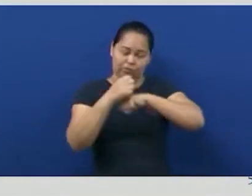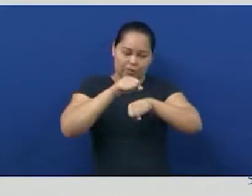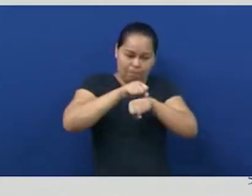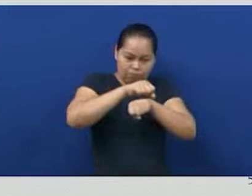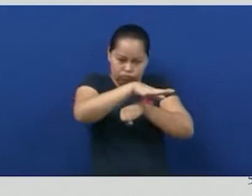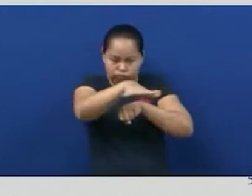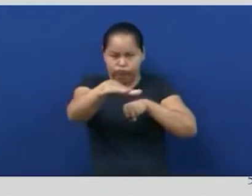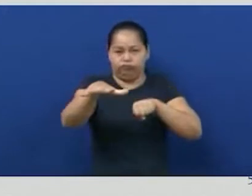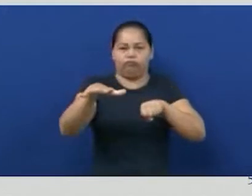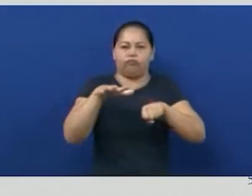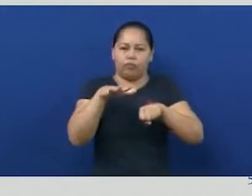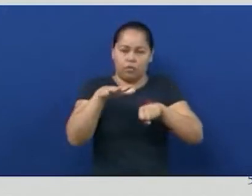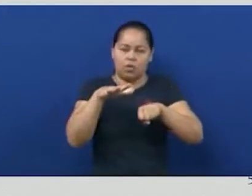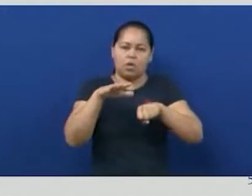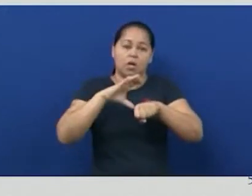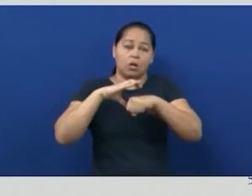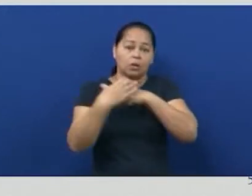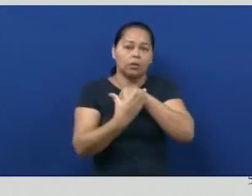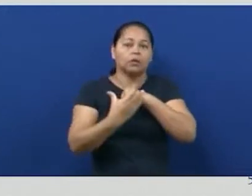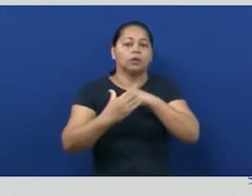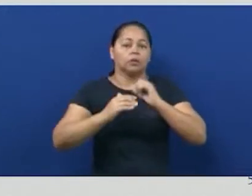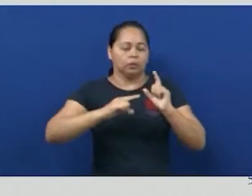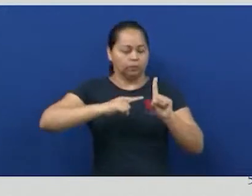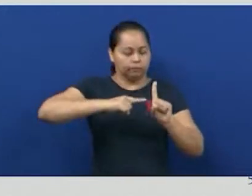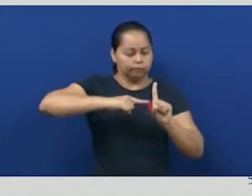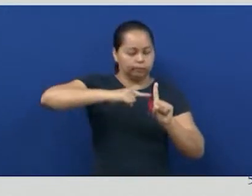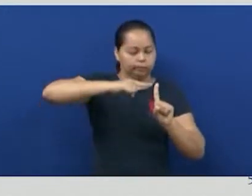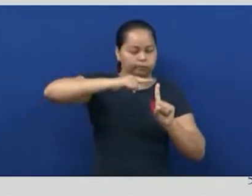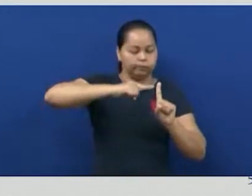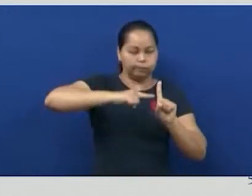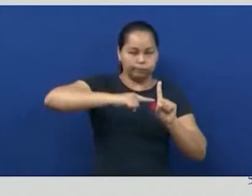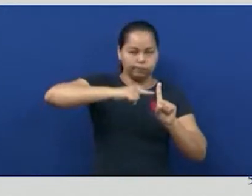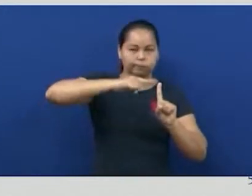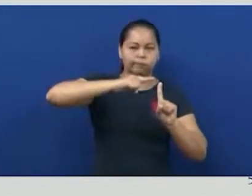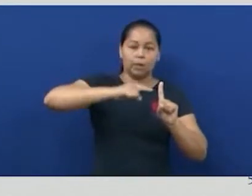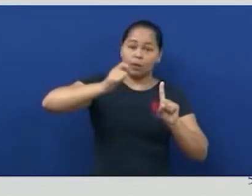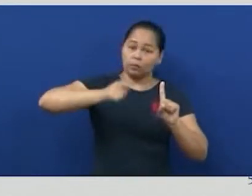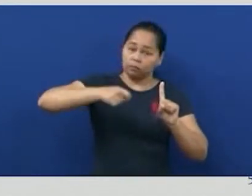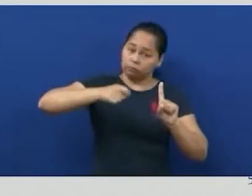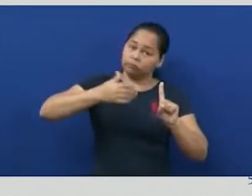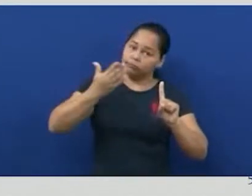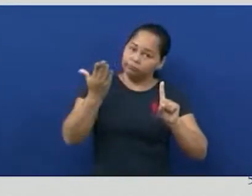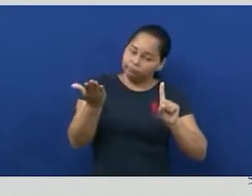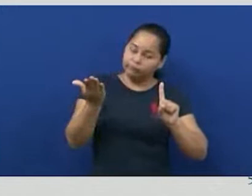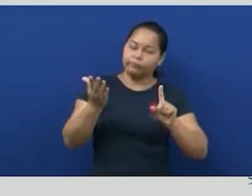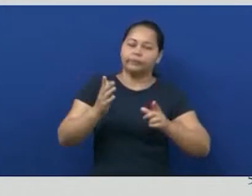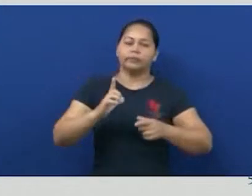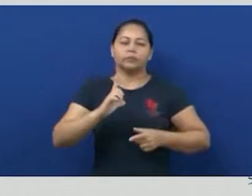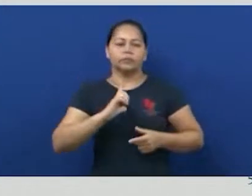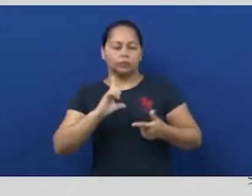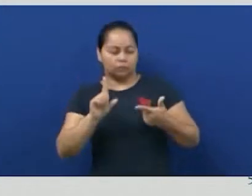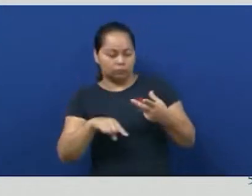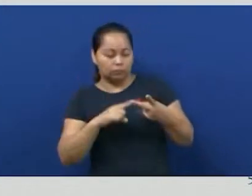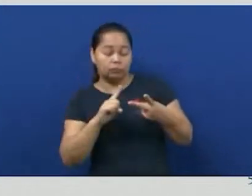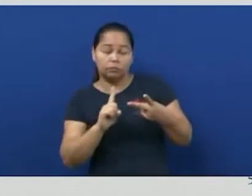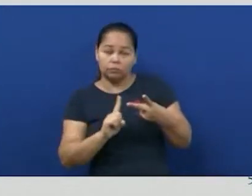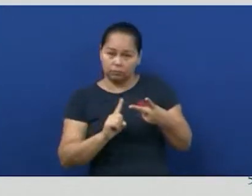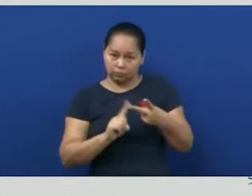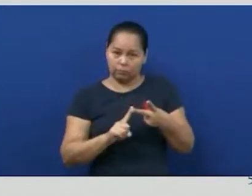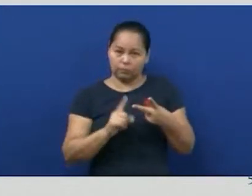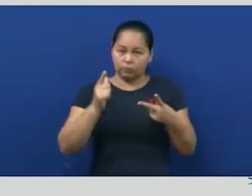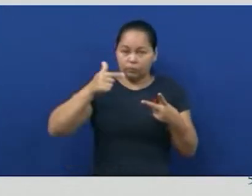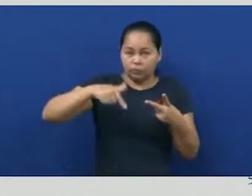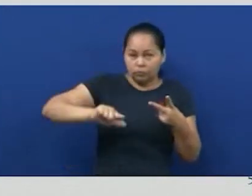que é a coronavírus. Então, a temperatura ela tem que ser medida a partir desse termômetro. Existem também os